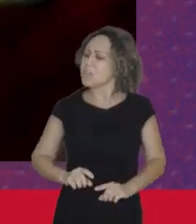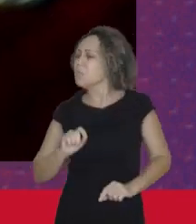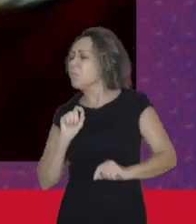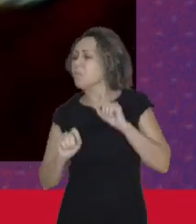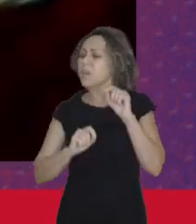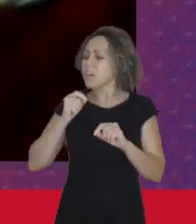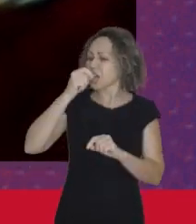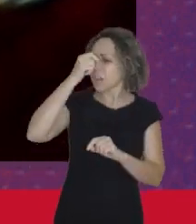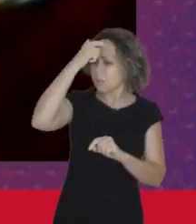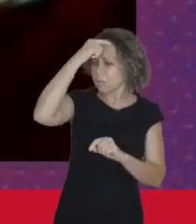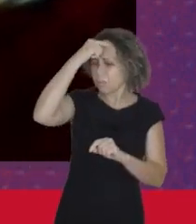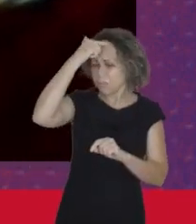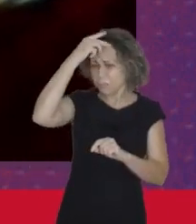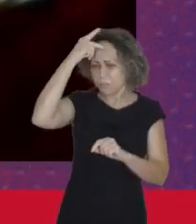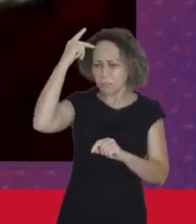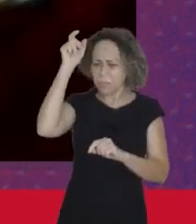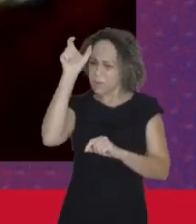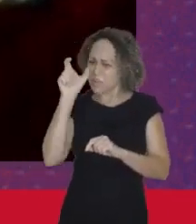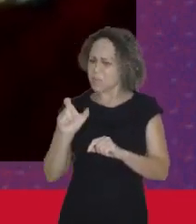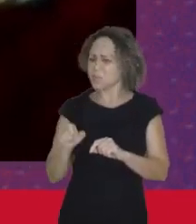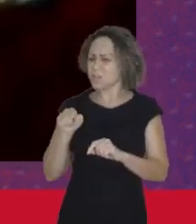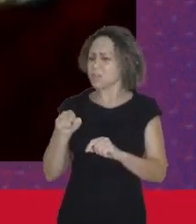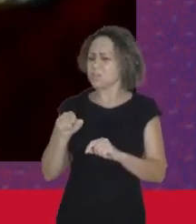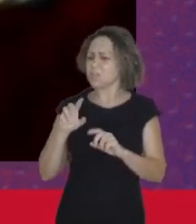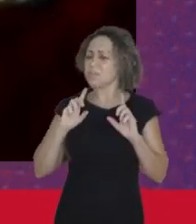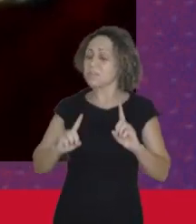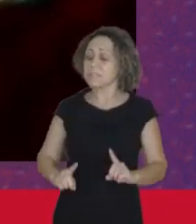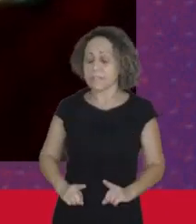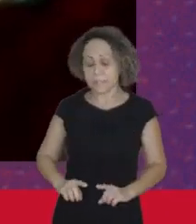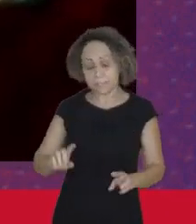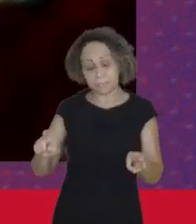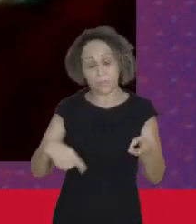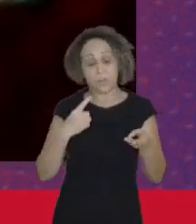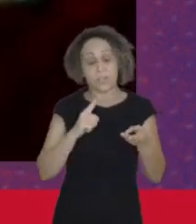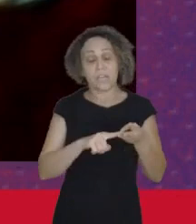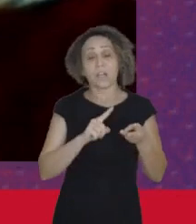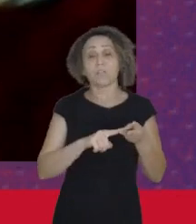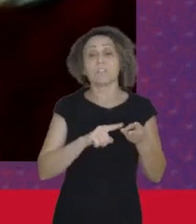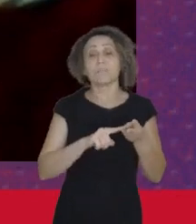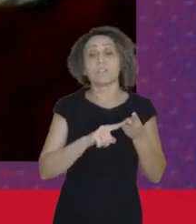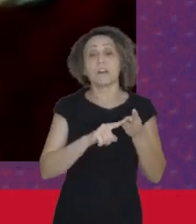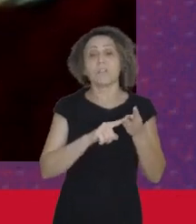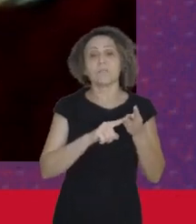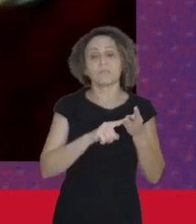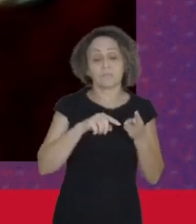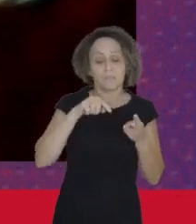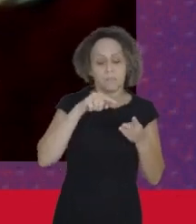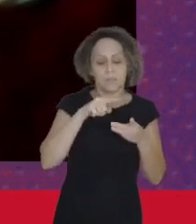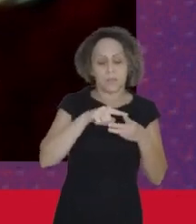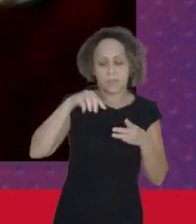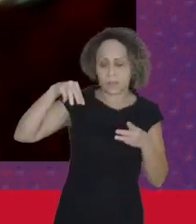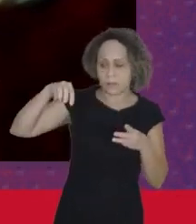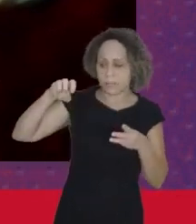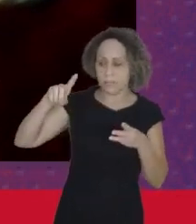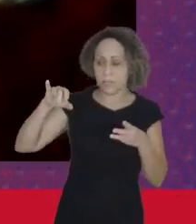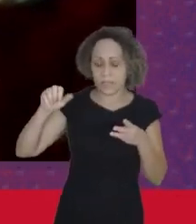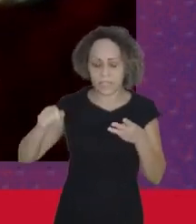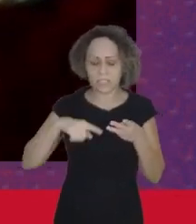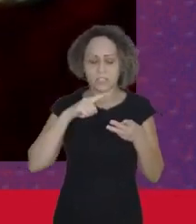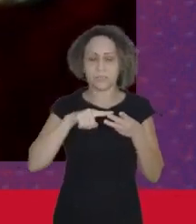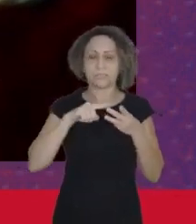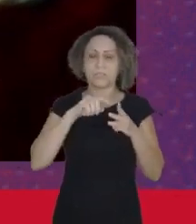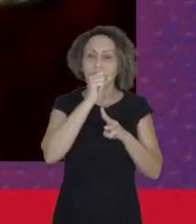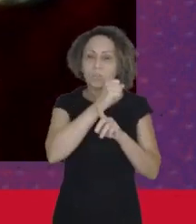deficiência. Depois, a gente tem uma concepção política, que vai afirmar que, além